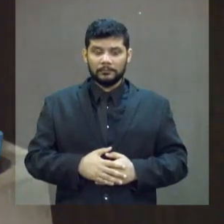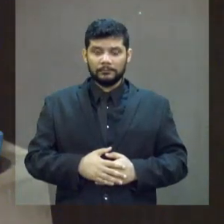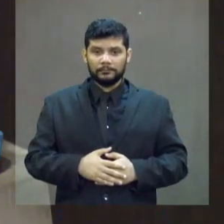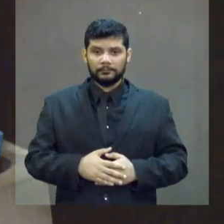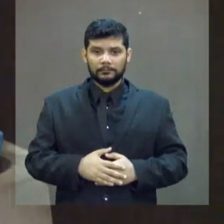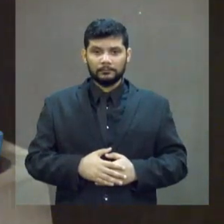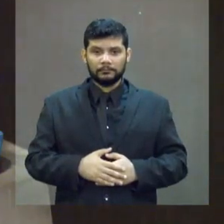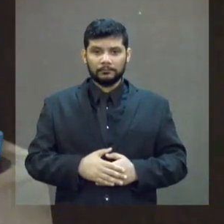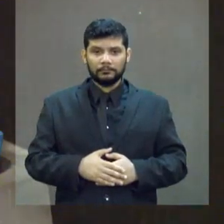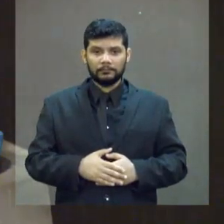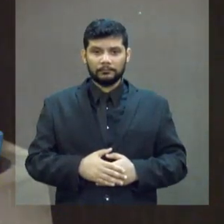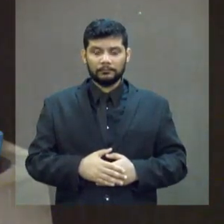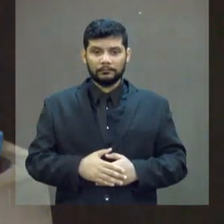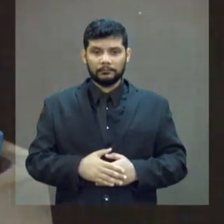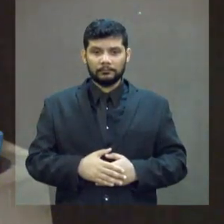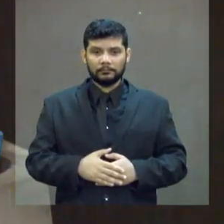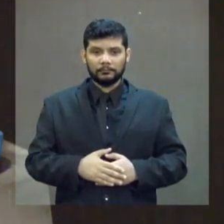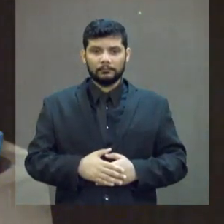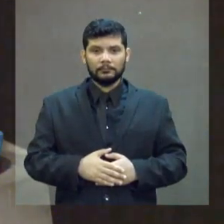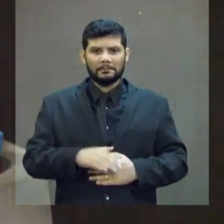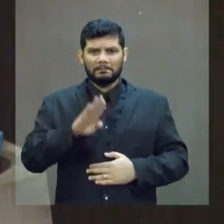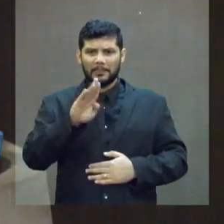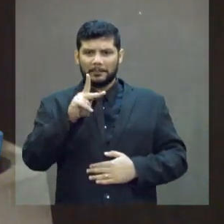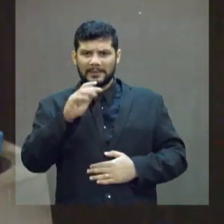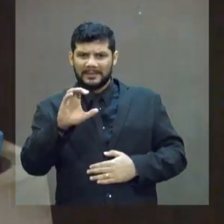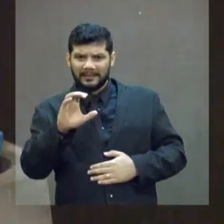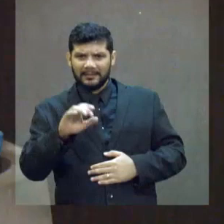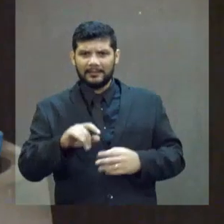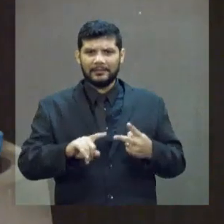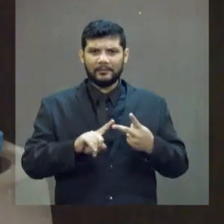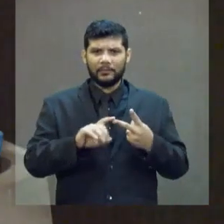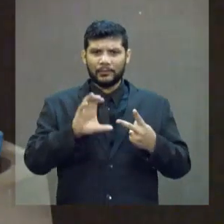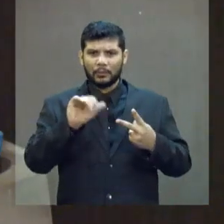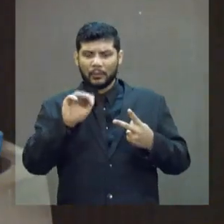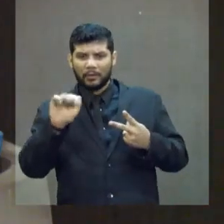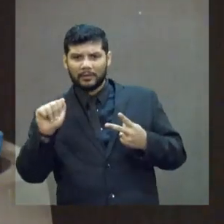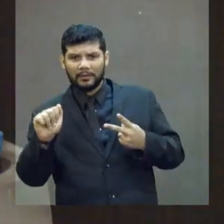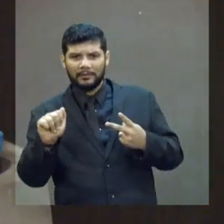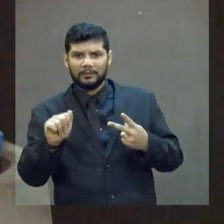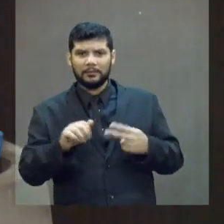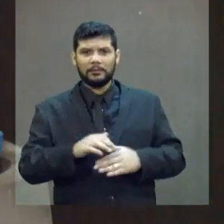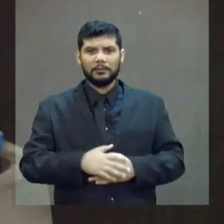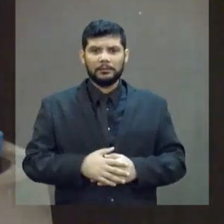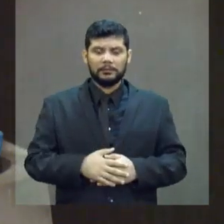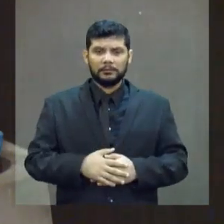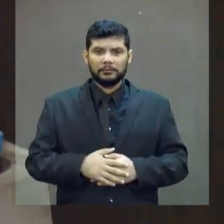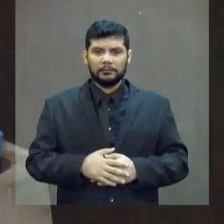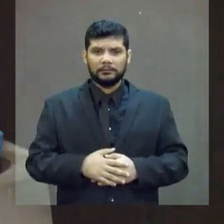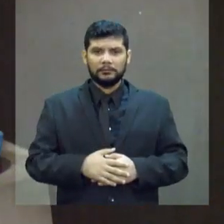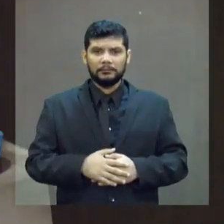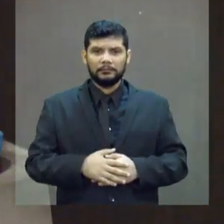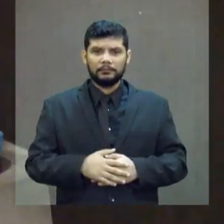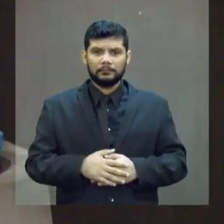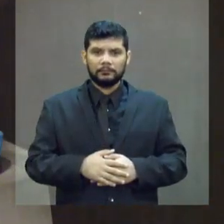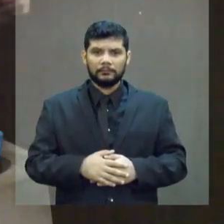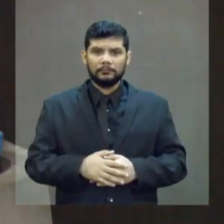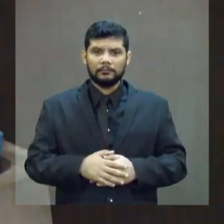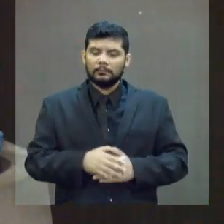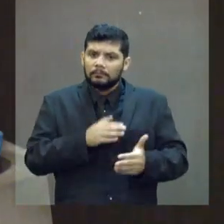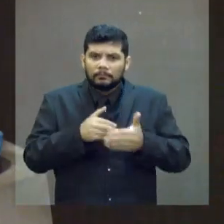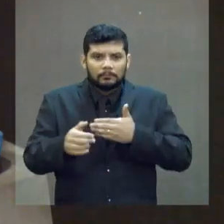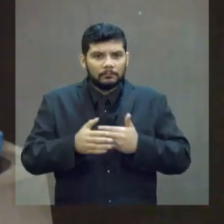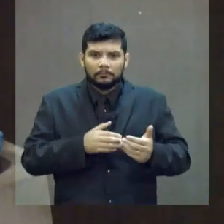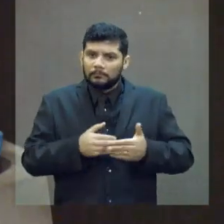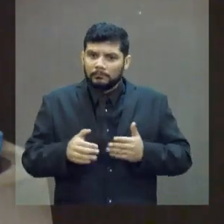essas ameaças de mexerem no BPC, de mexerem na cota de trabalho das pessoas com deficiência, contra qualquer forma